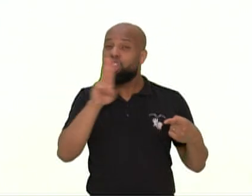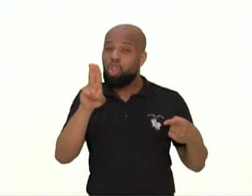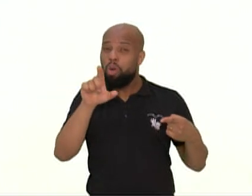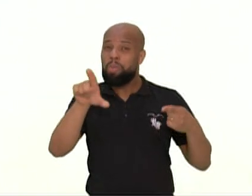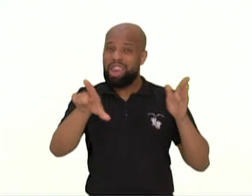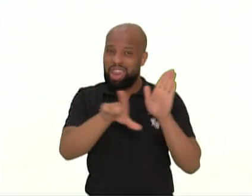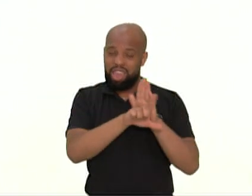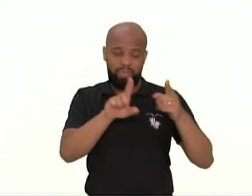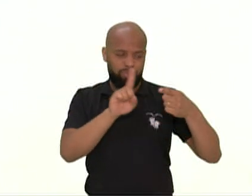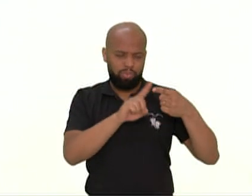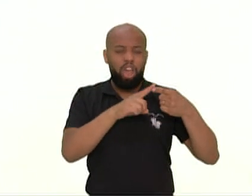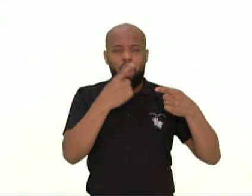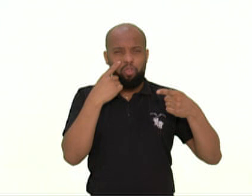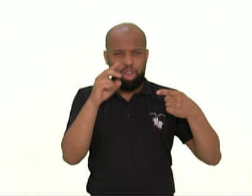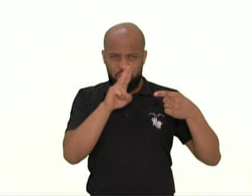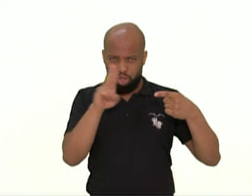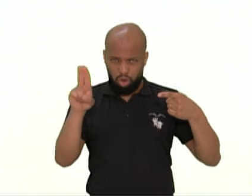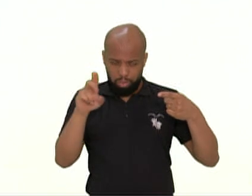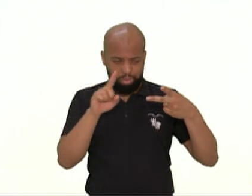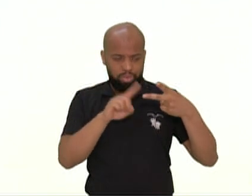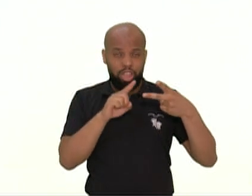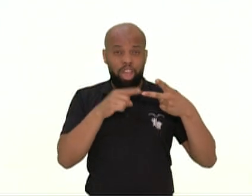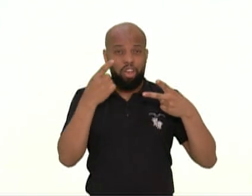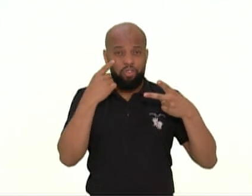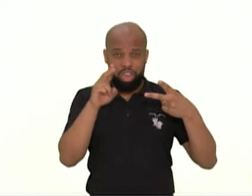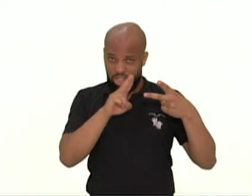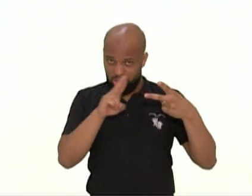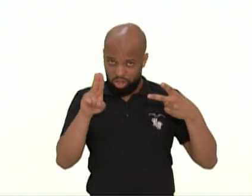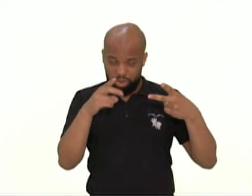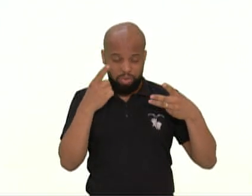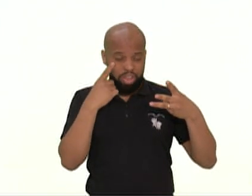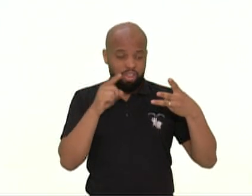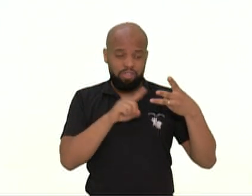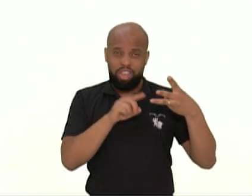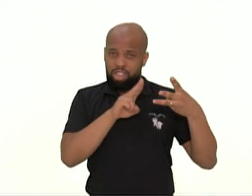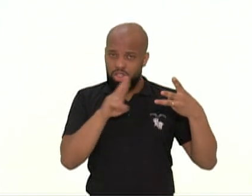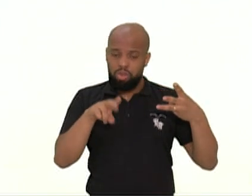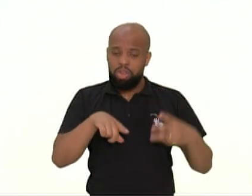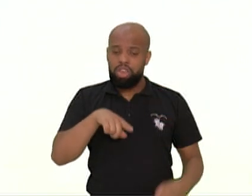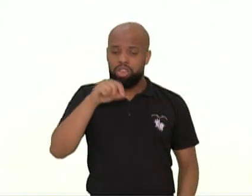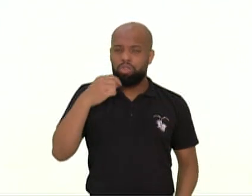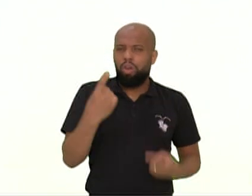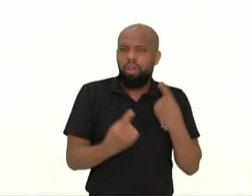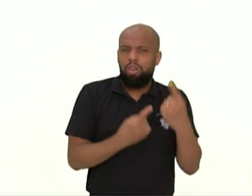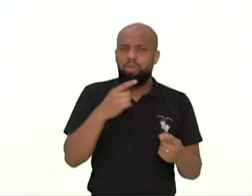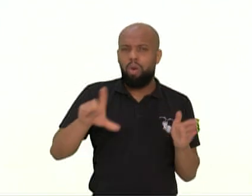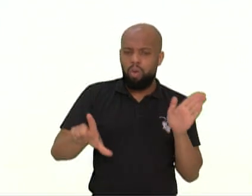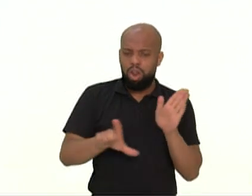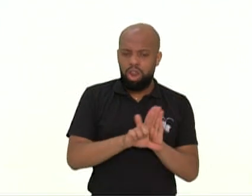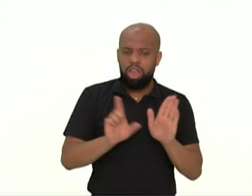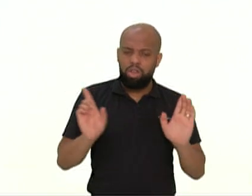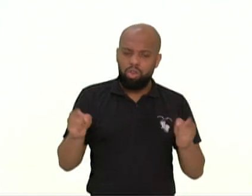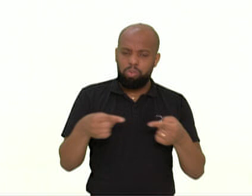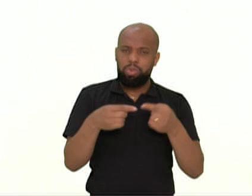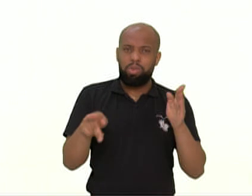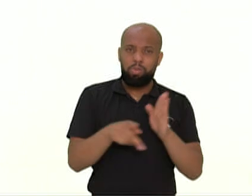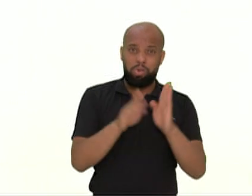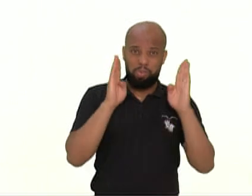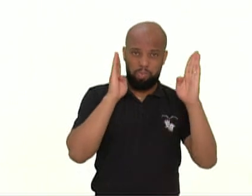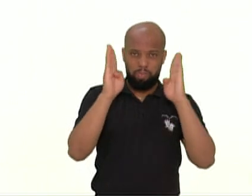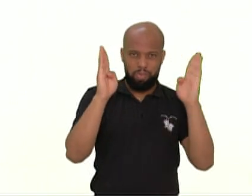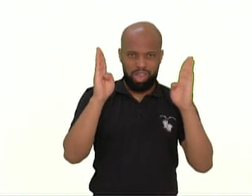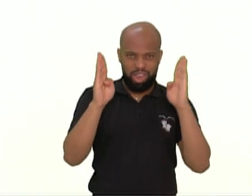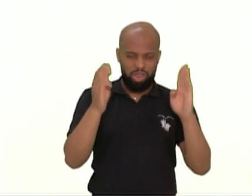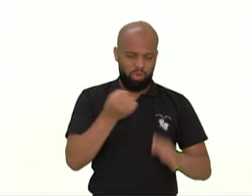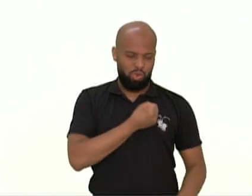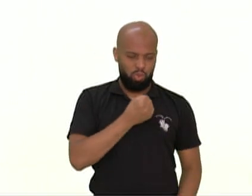Lei Saraiva e Eusébio de Queiroz, B. Lei Eusébio de Queiroz e Ubil Aberdim, ou letra C. As leis